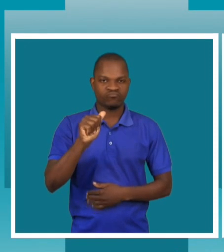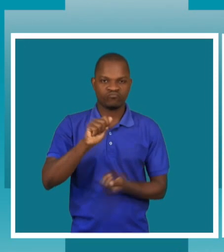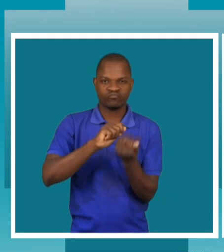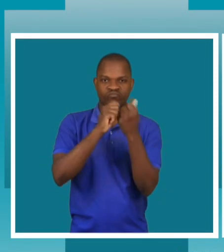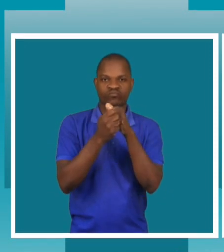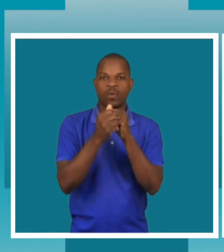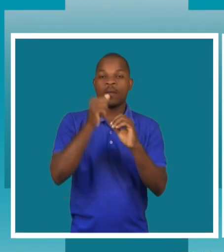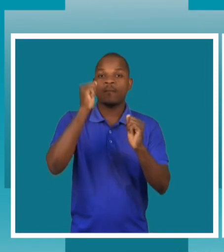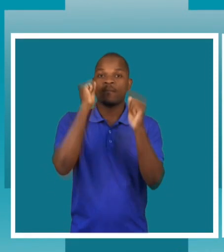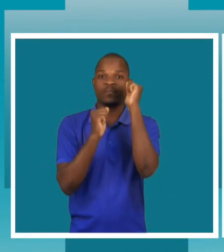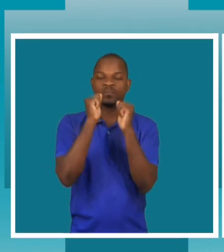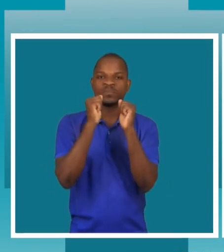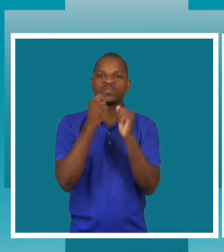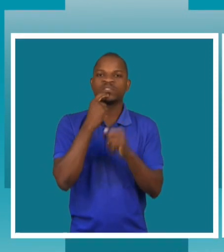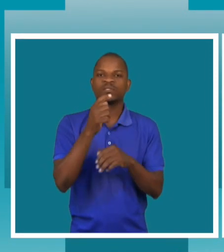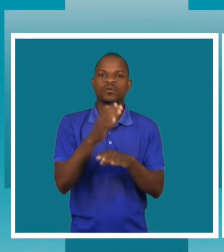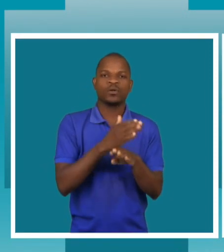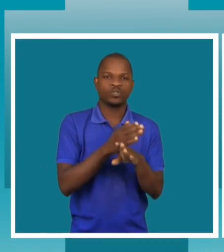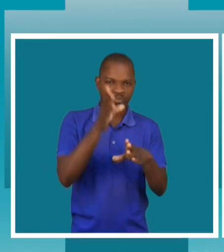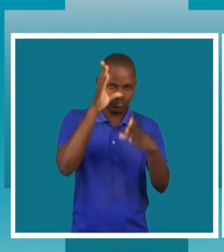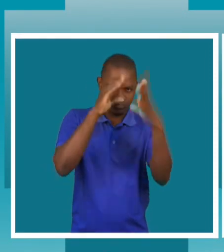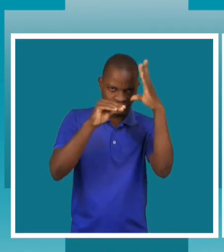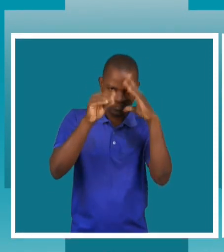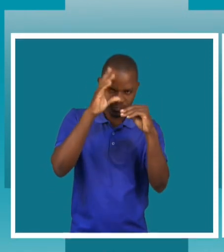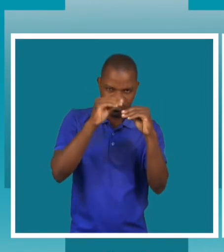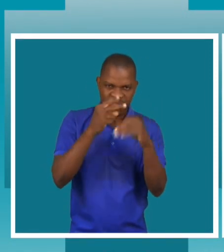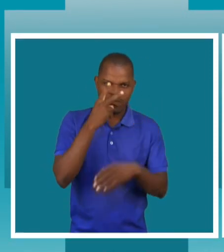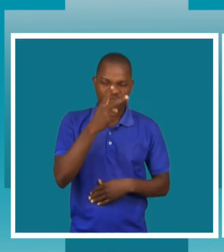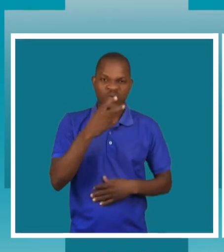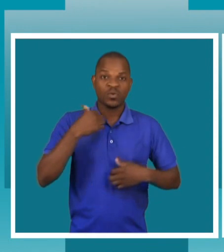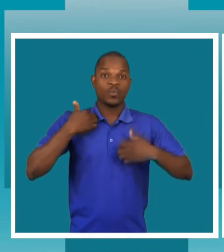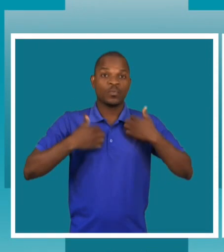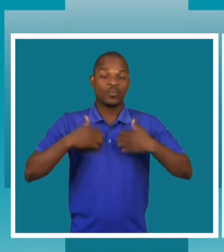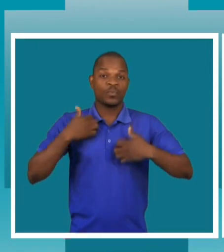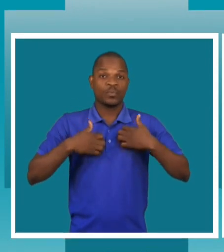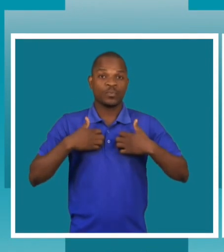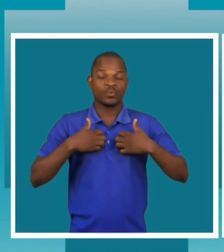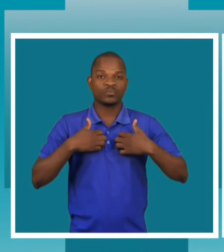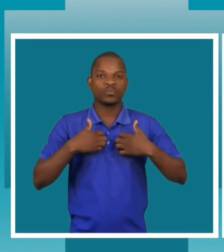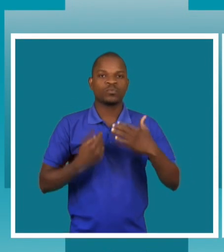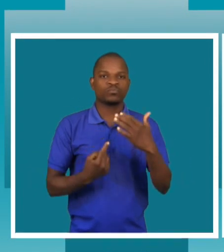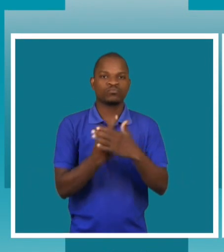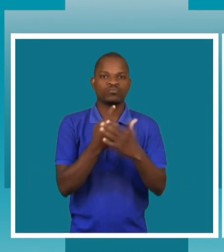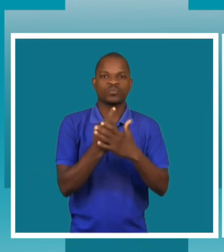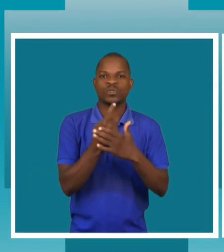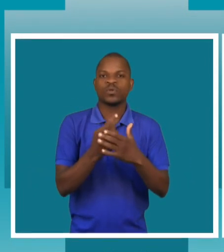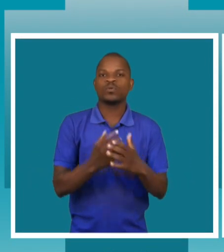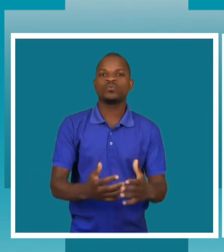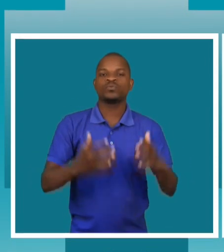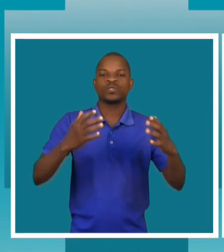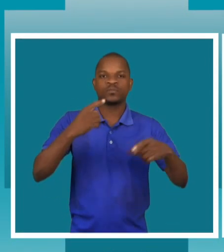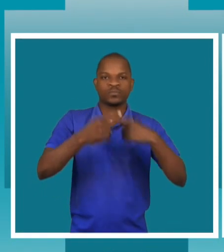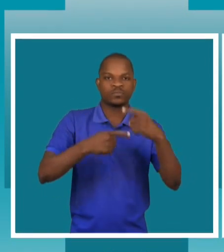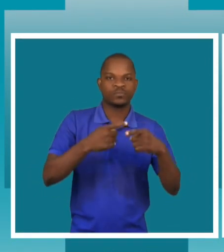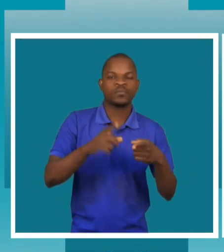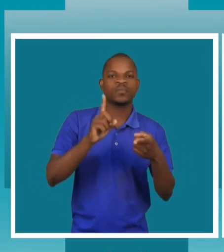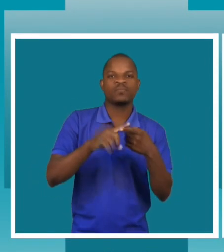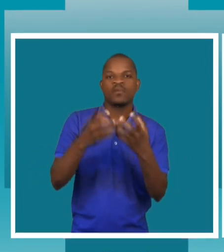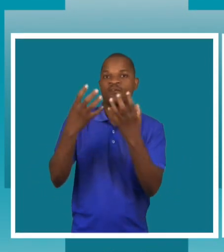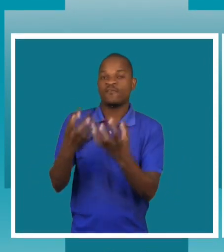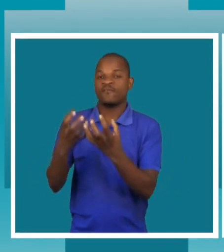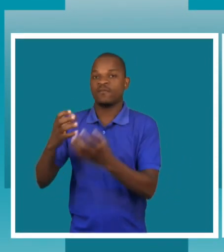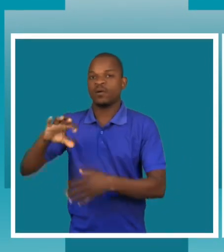E foi com o conhecimento que eu fui adquirindo ao longo do tempo, percebendo as necessidades existentes tanto nesses grandes projetos como também a falta de